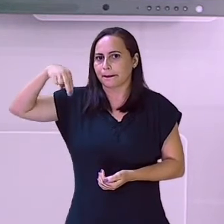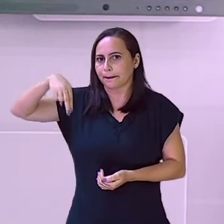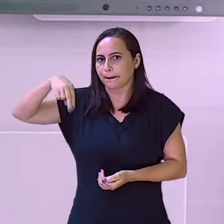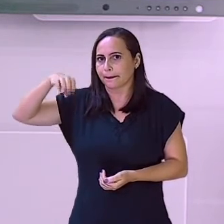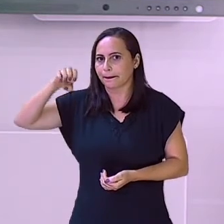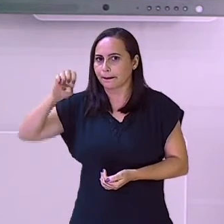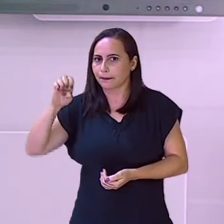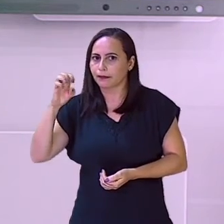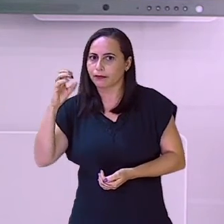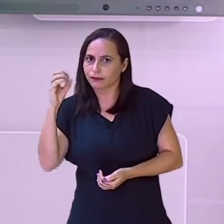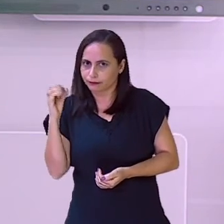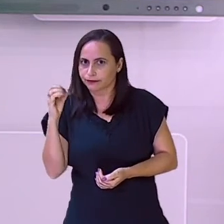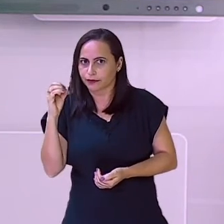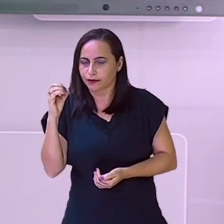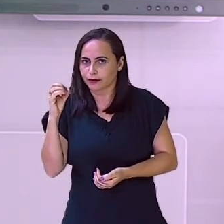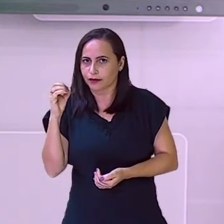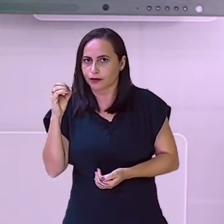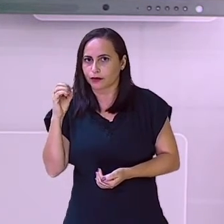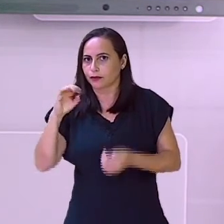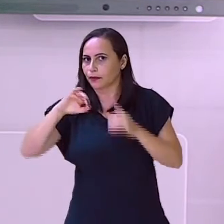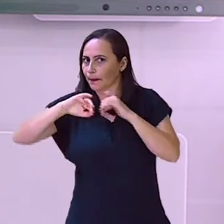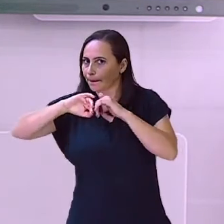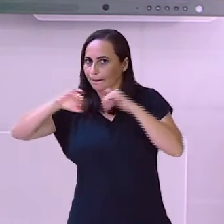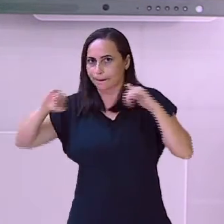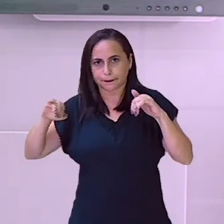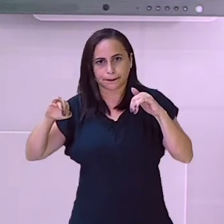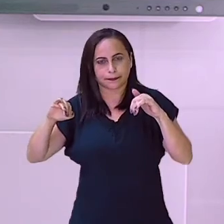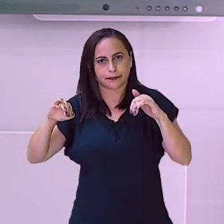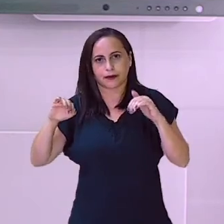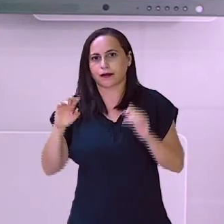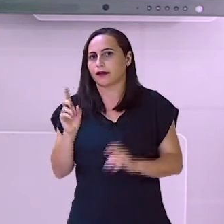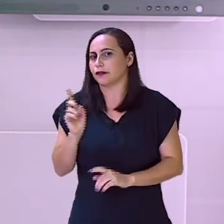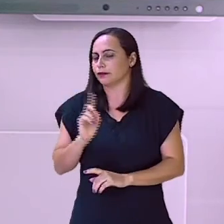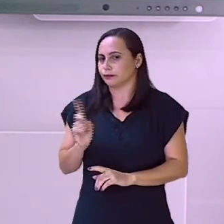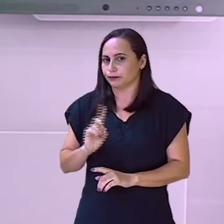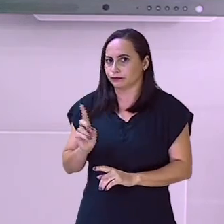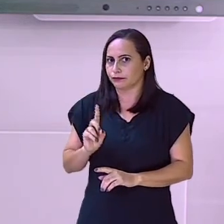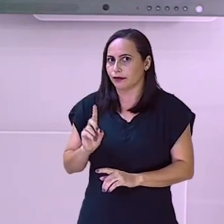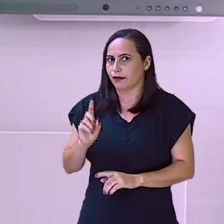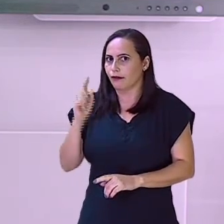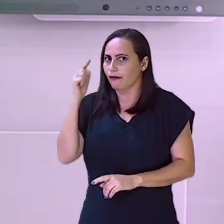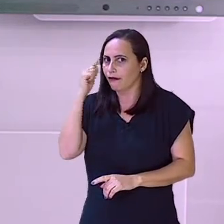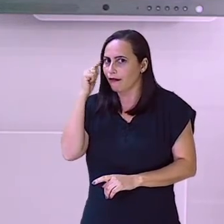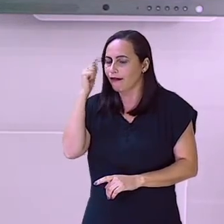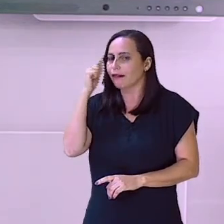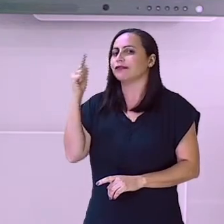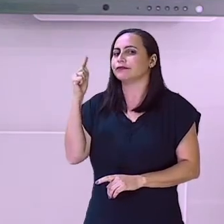Então, no início, não separa mesmo. Fiquem ligadinhos a essas